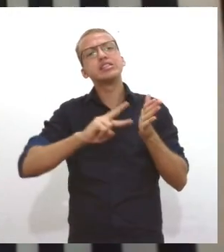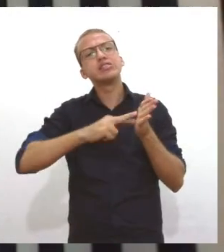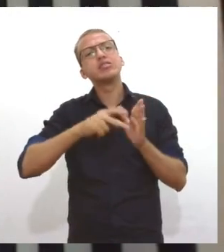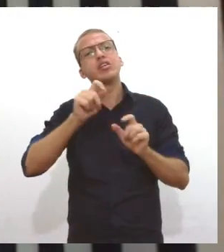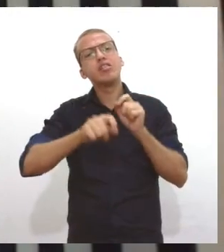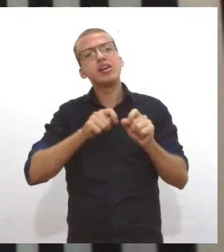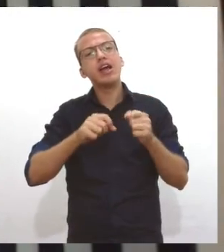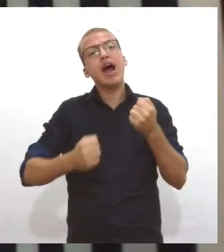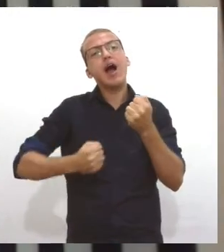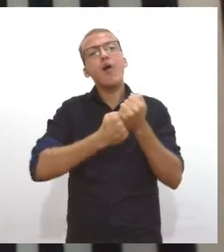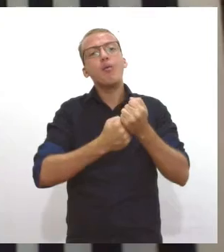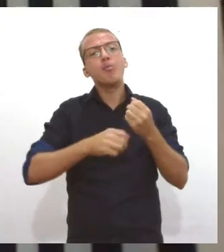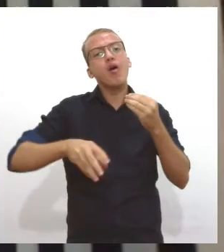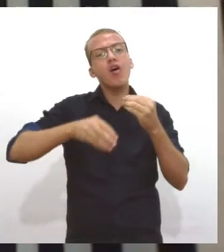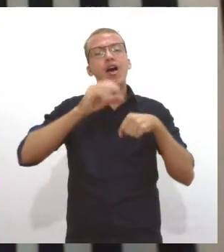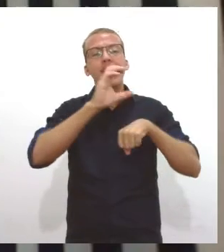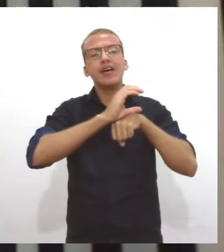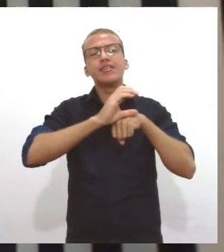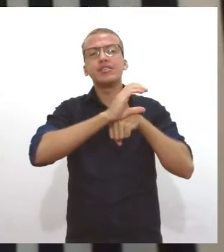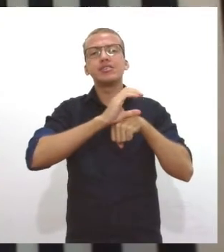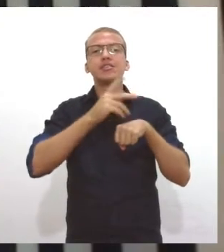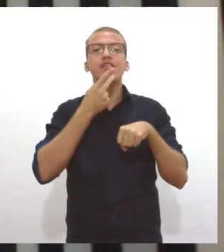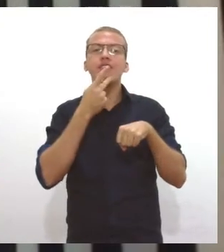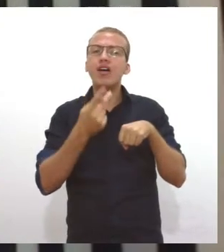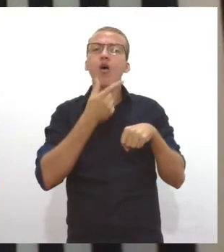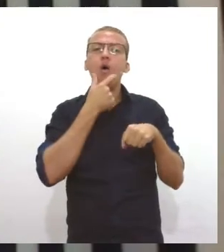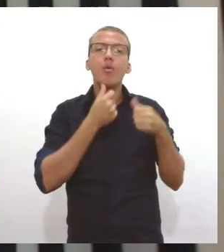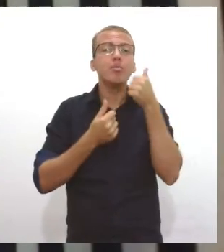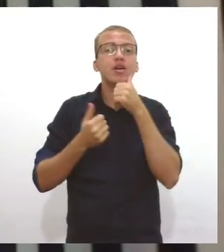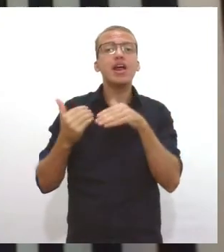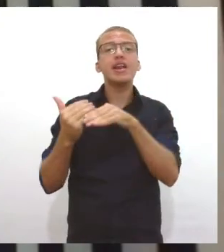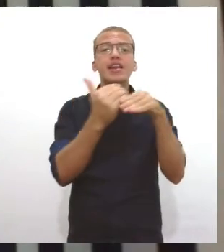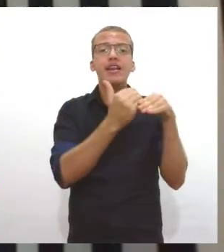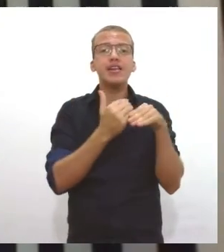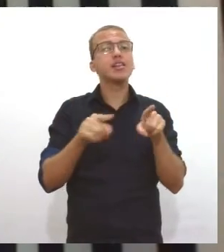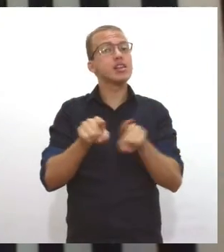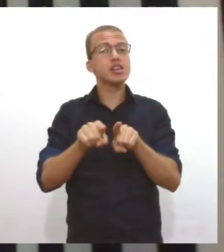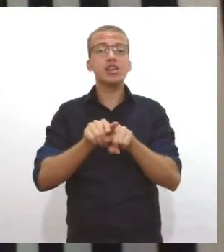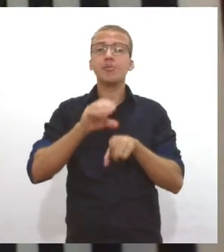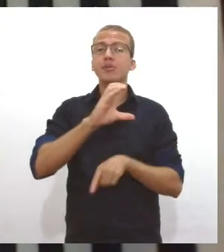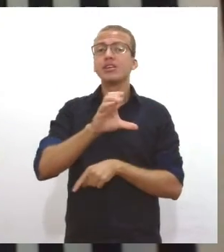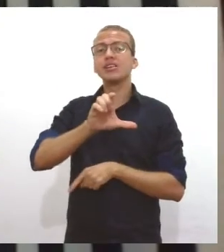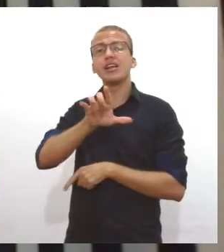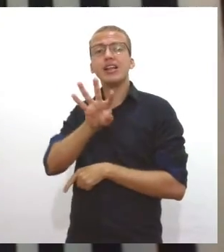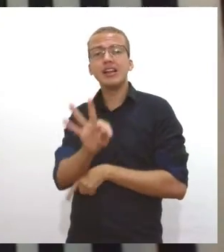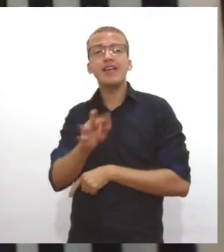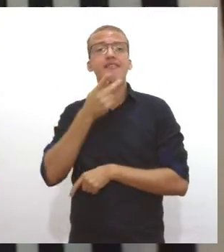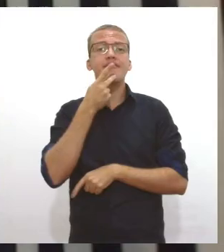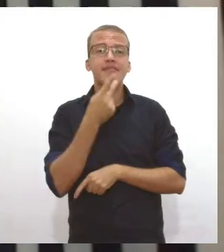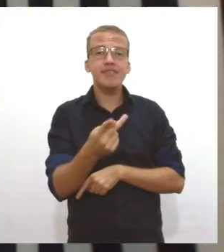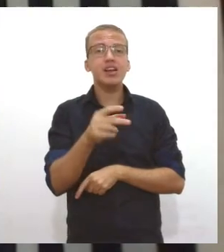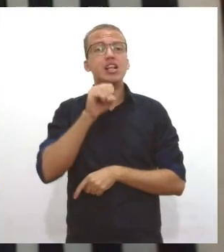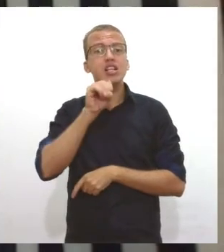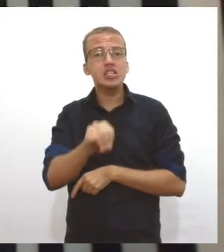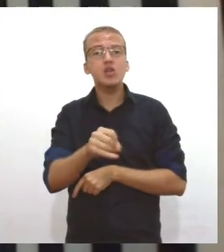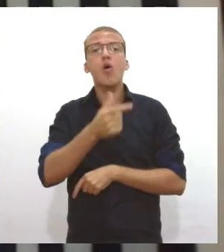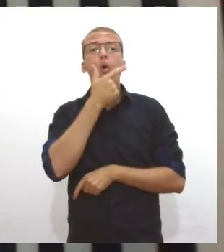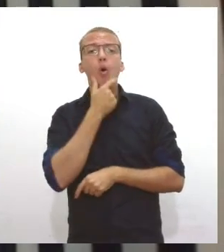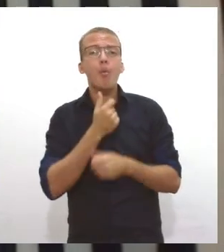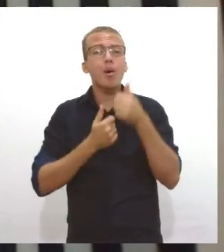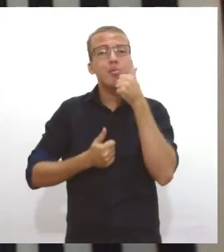mulheres são iguais perante a lei o projeto é o que diz a CLT se um homem e uma mulher estão exercendo a